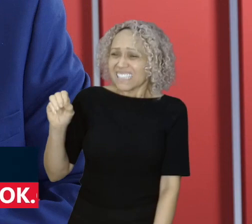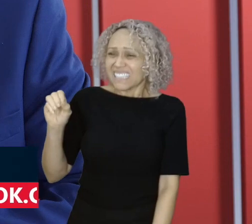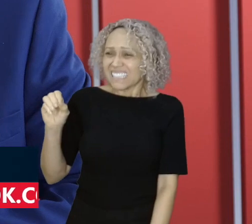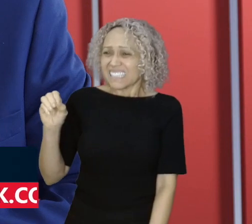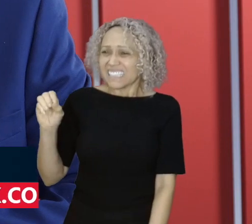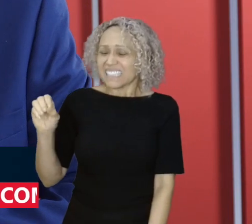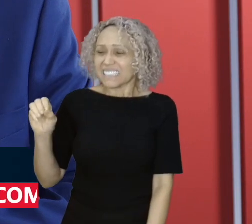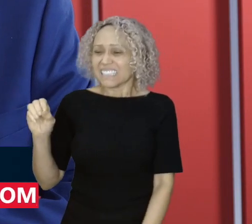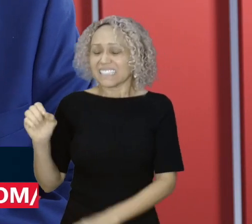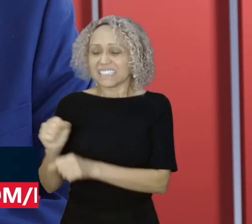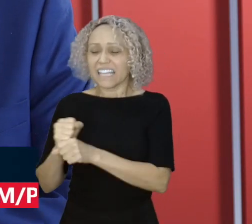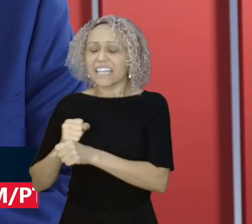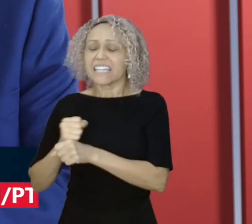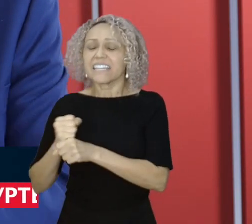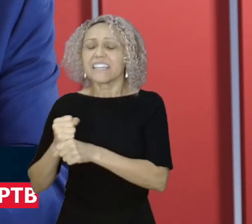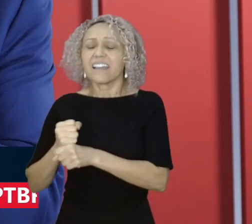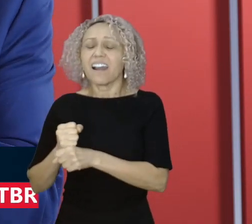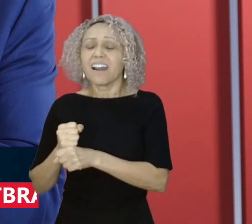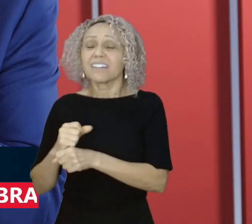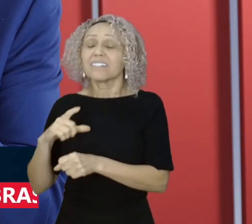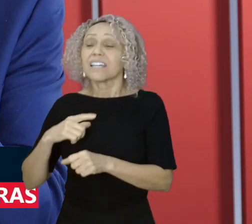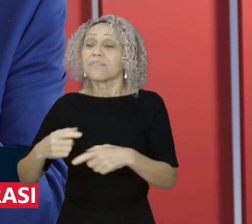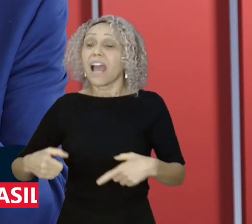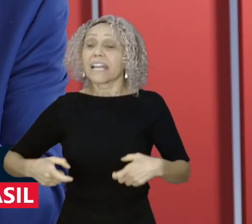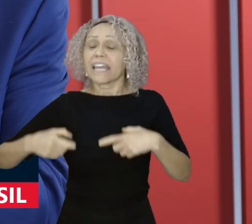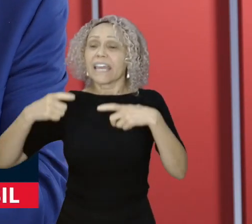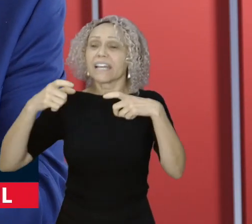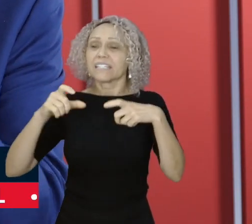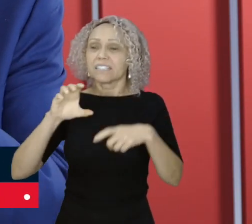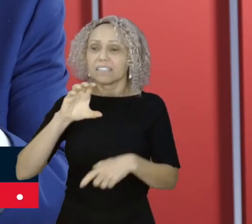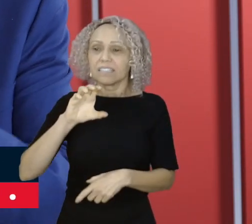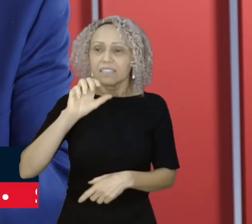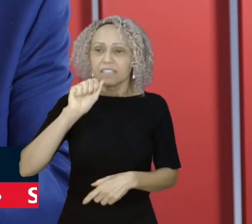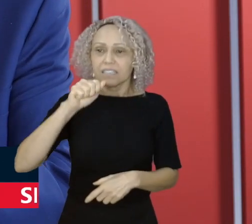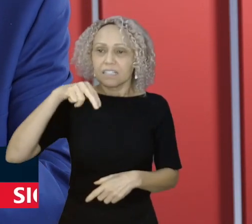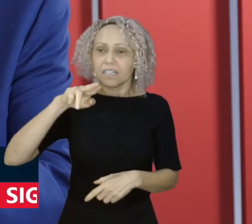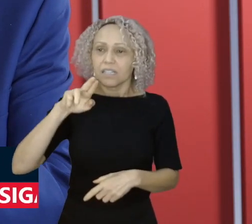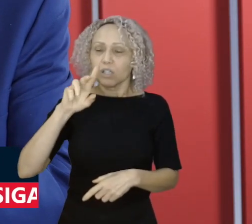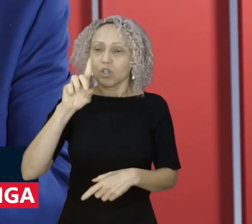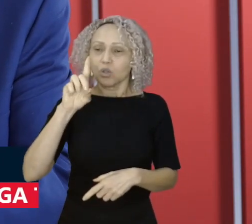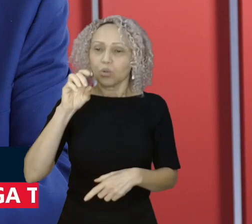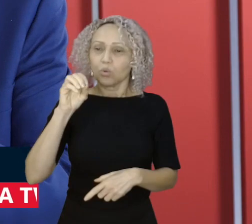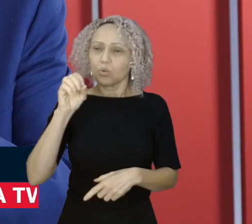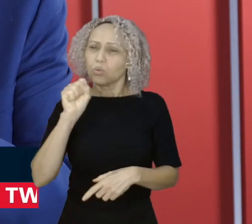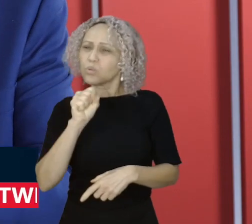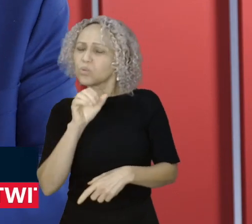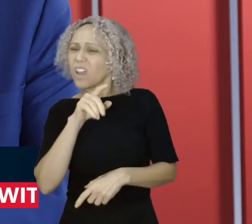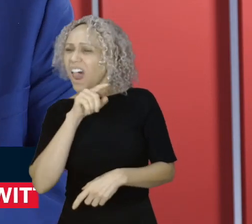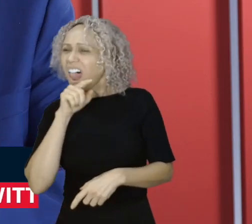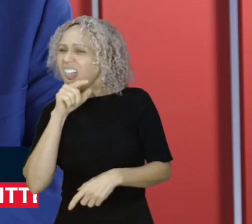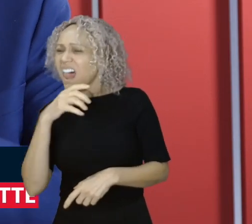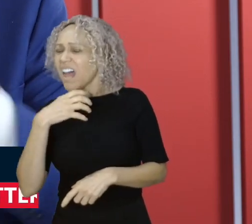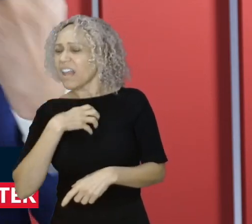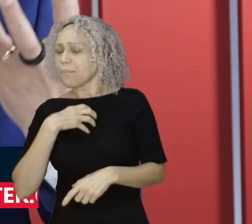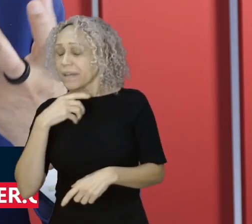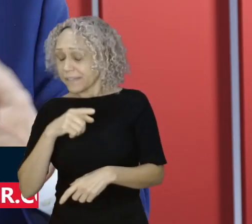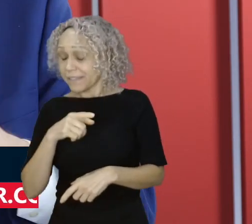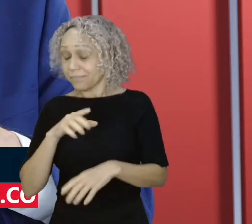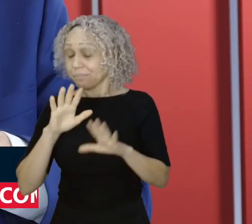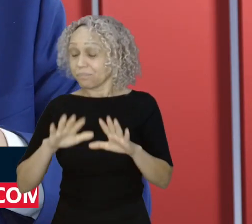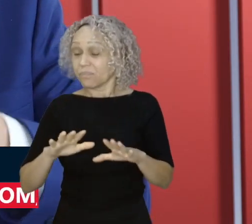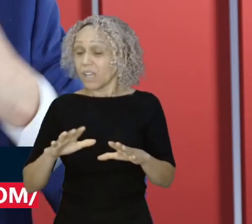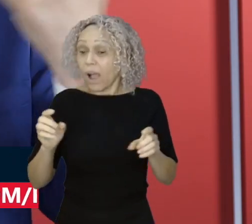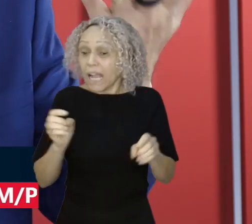anos a favela da Providência. Então, compreender que favela é cidade. A gente não precisa de falar favela e cidade.